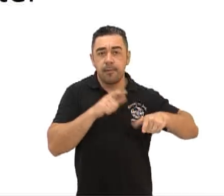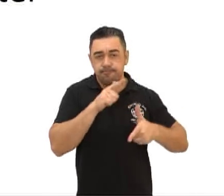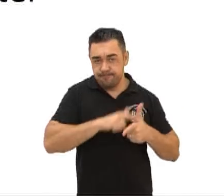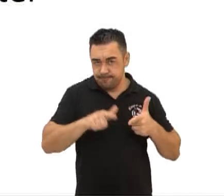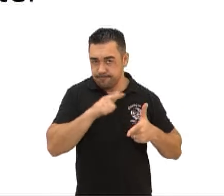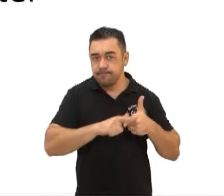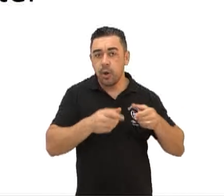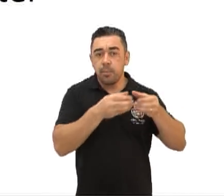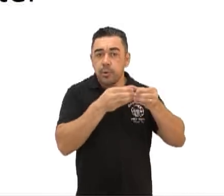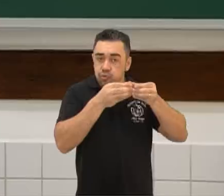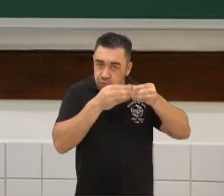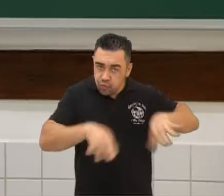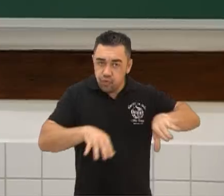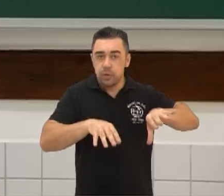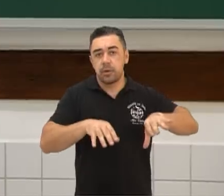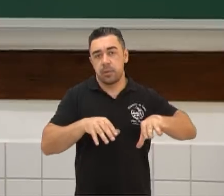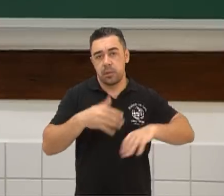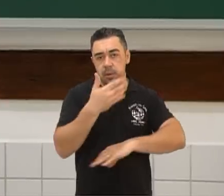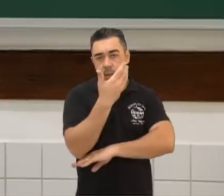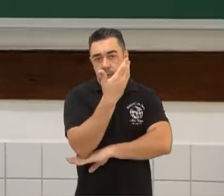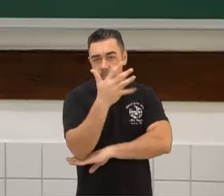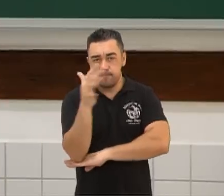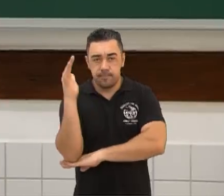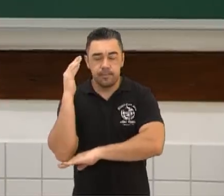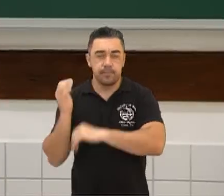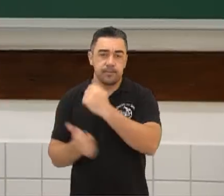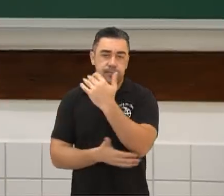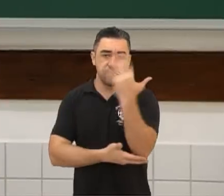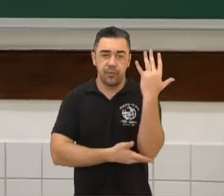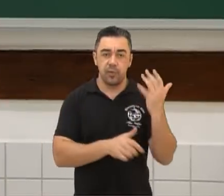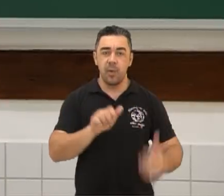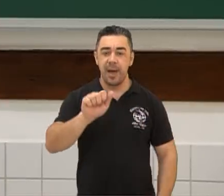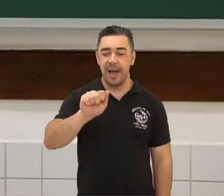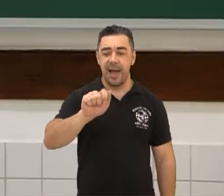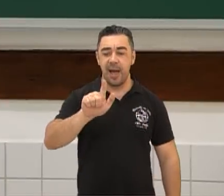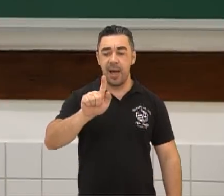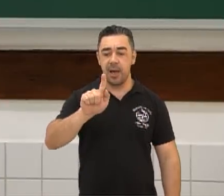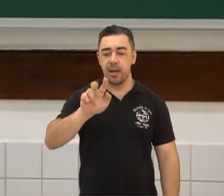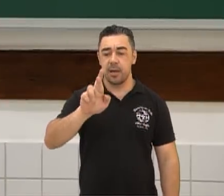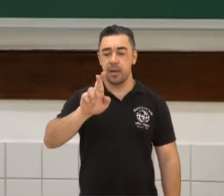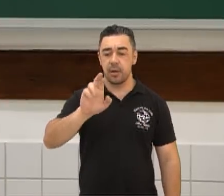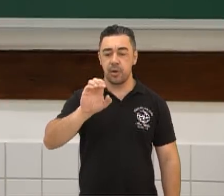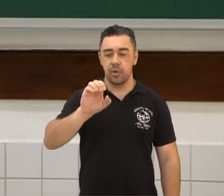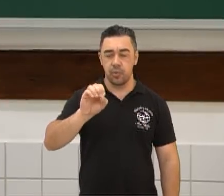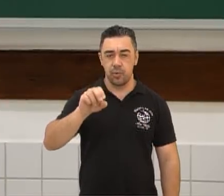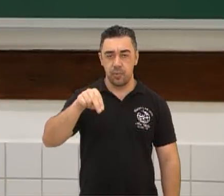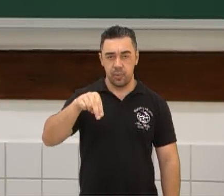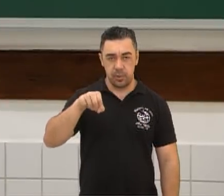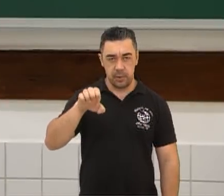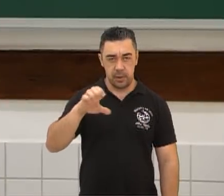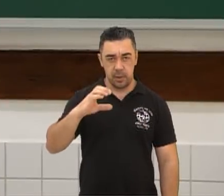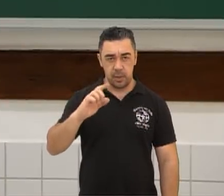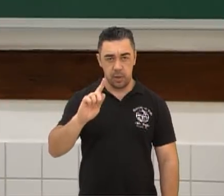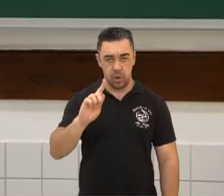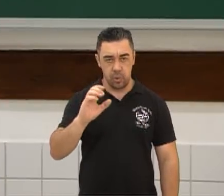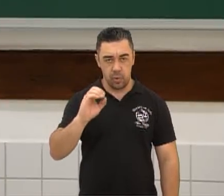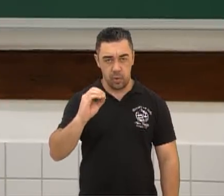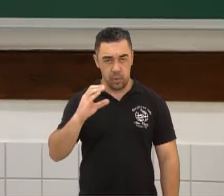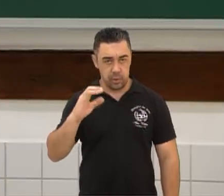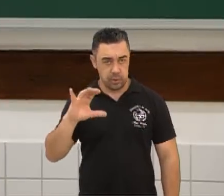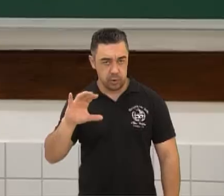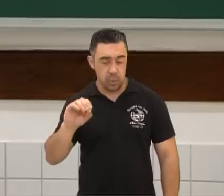ambiente. Falando principalmente do agronegócio, Então, vamos dar exemplo ali do uso excessivo